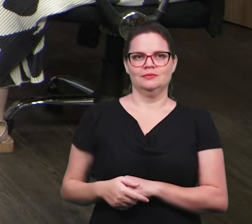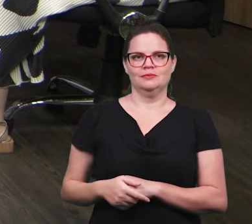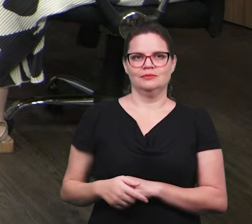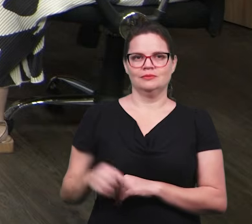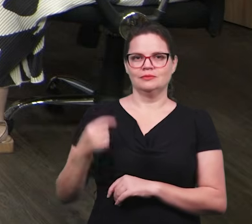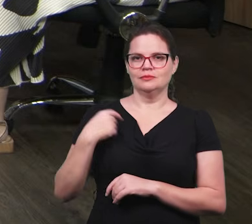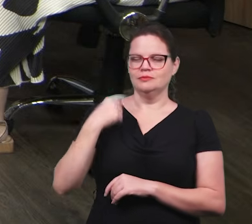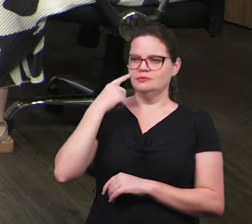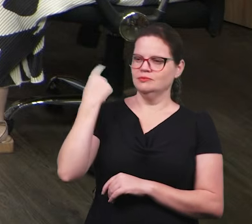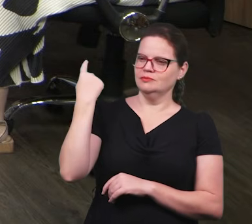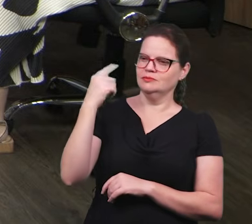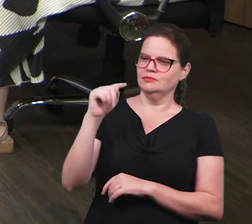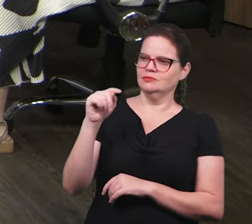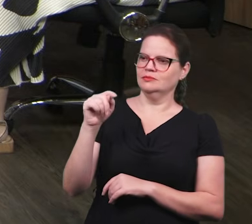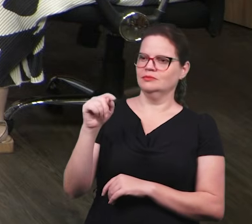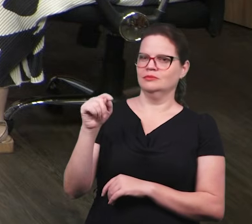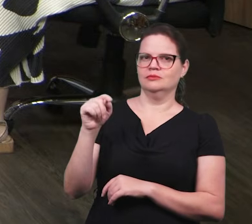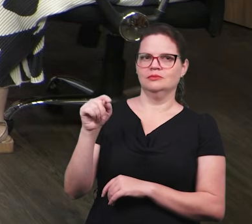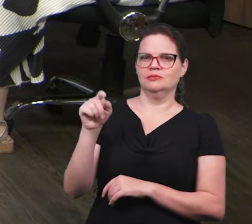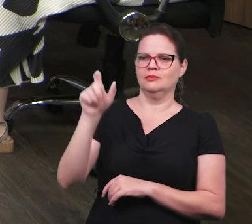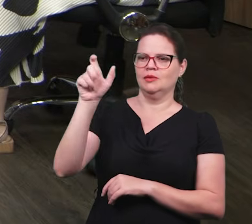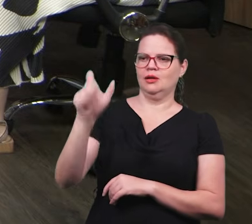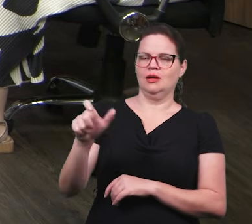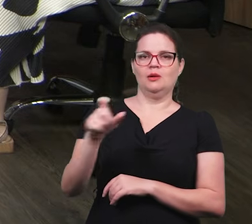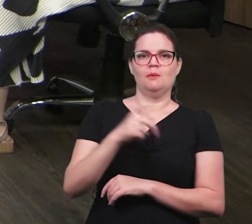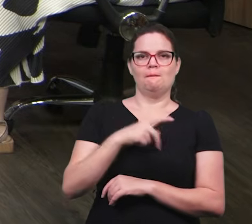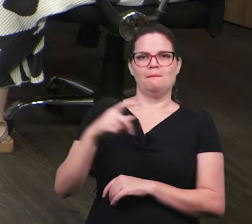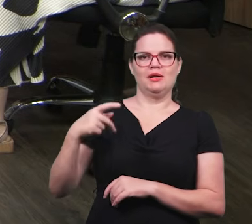um pastor, amigo nosso, né, que é médico.